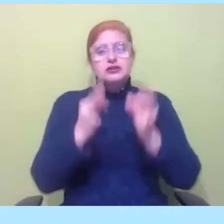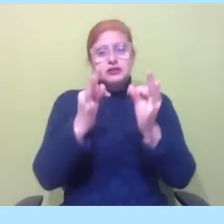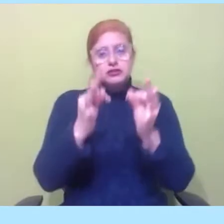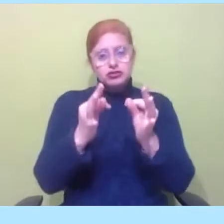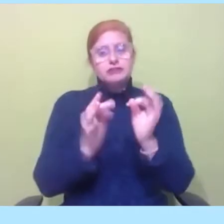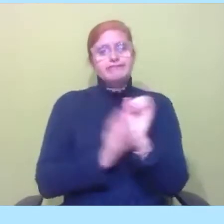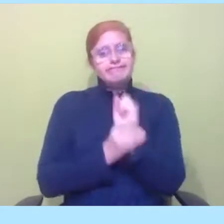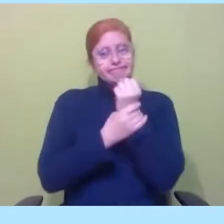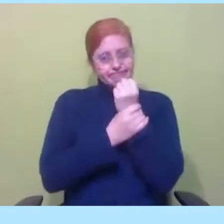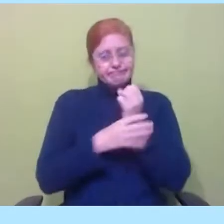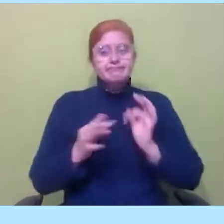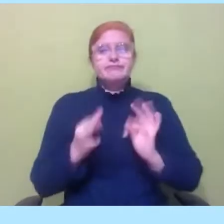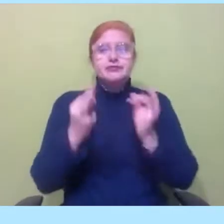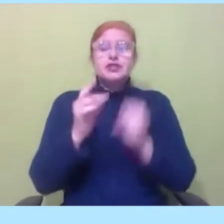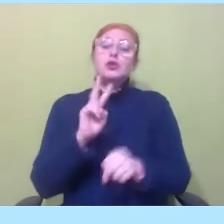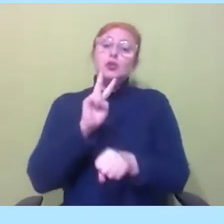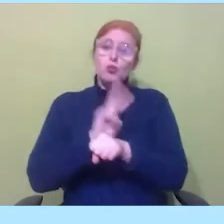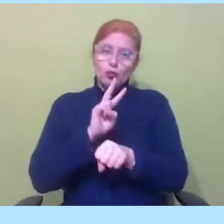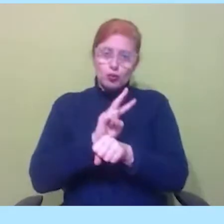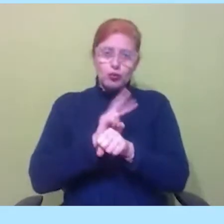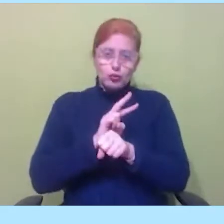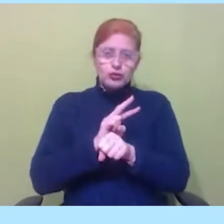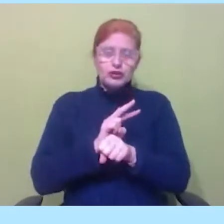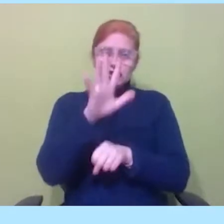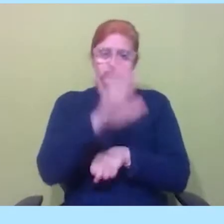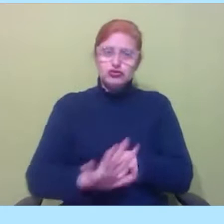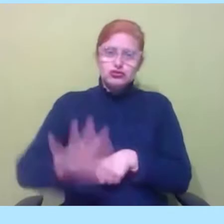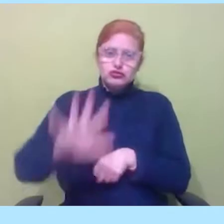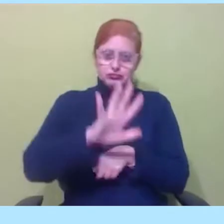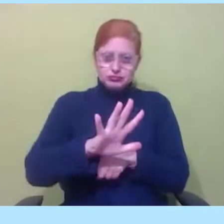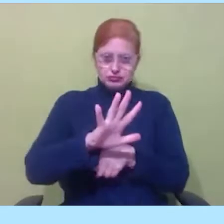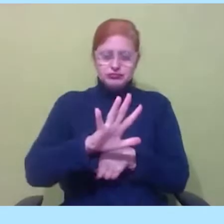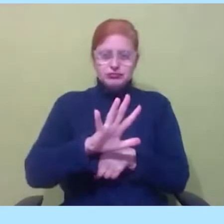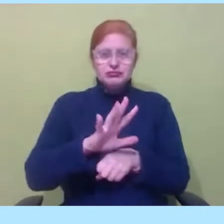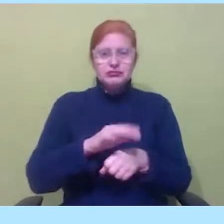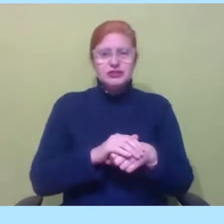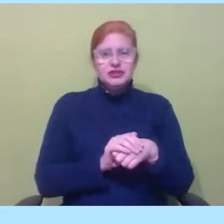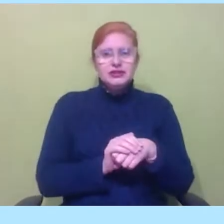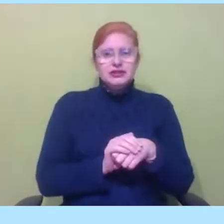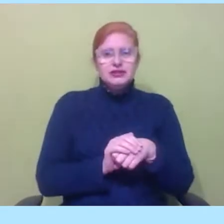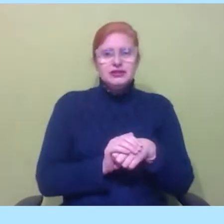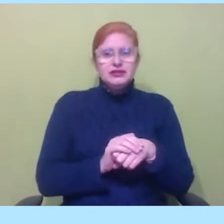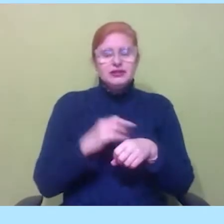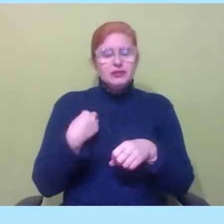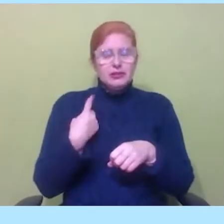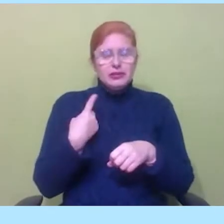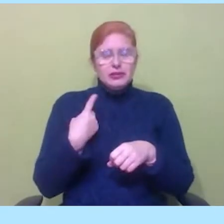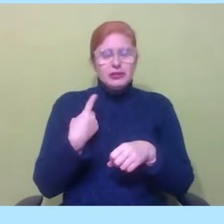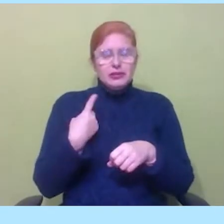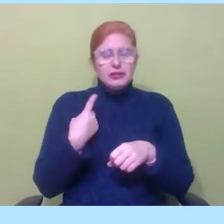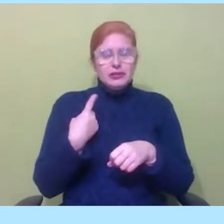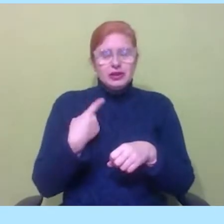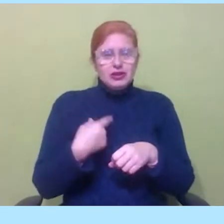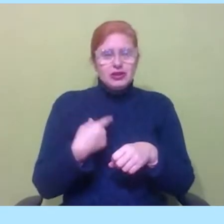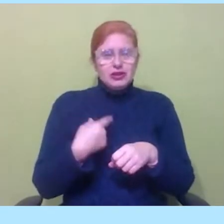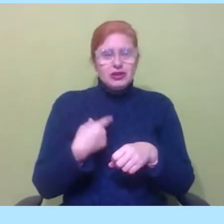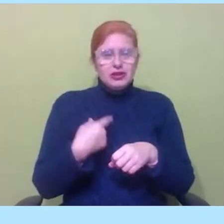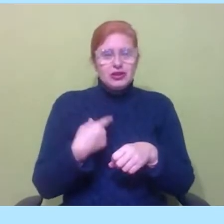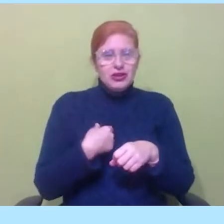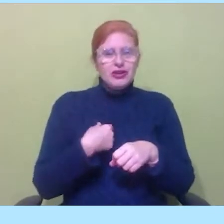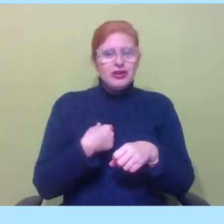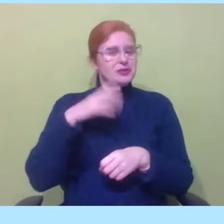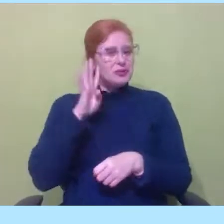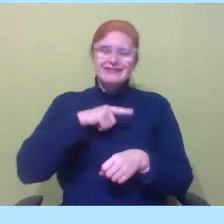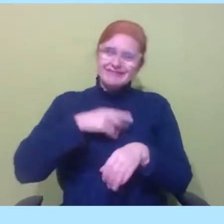e cuidados integrais, né? Então, para a gente é também muito legal ter a participação das duas convidadas